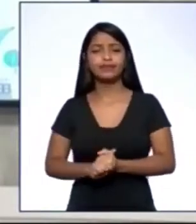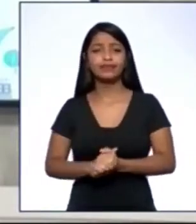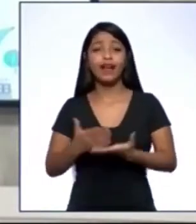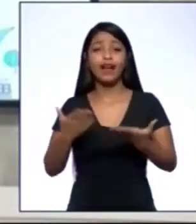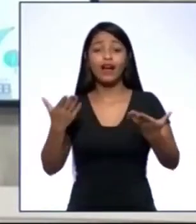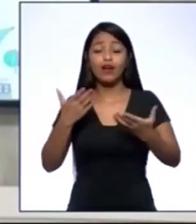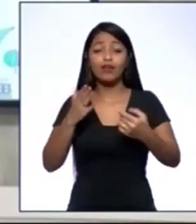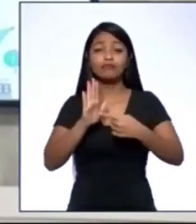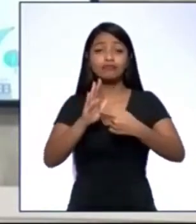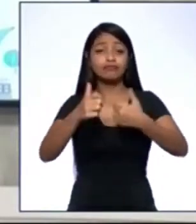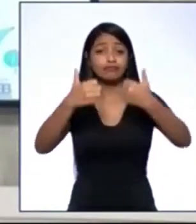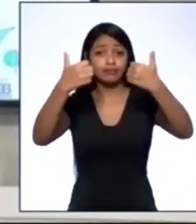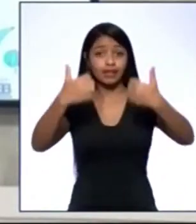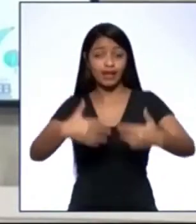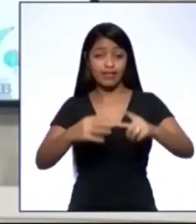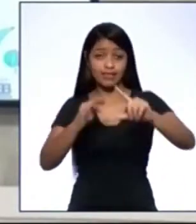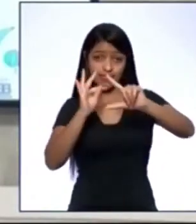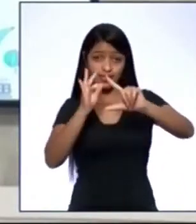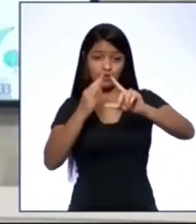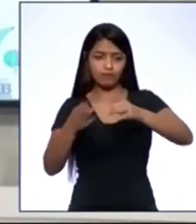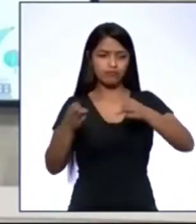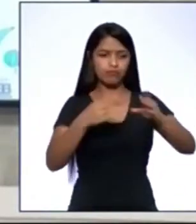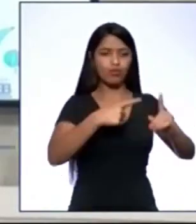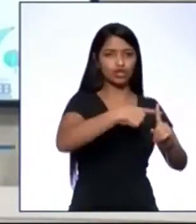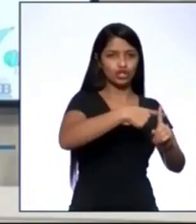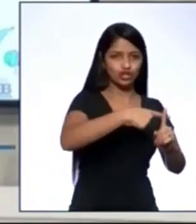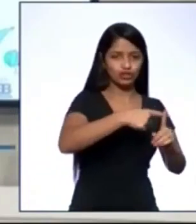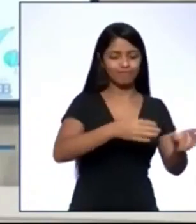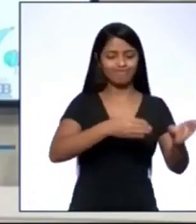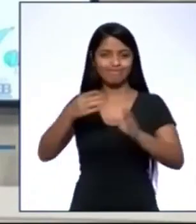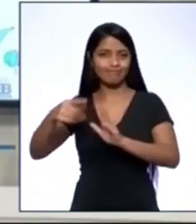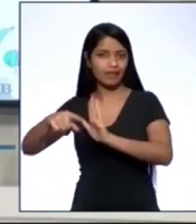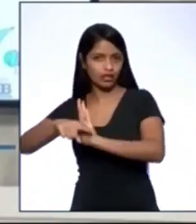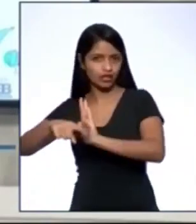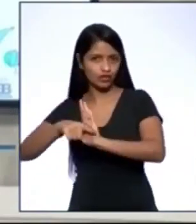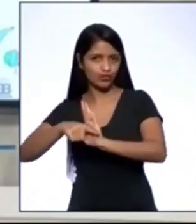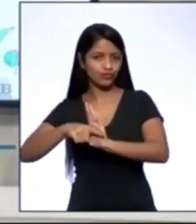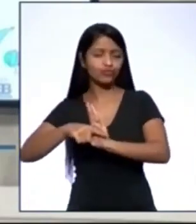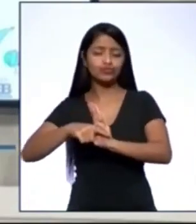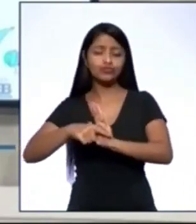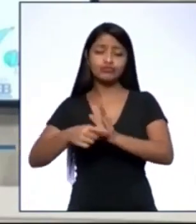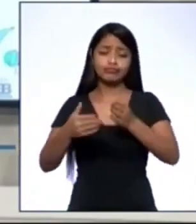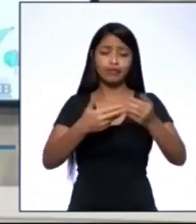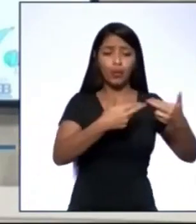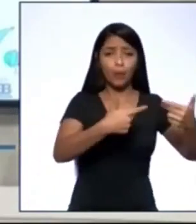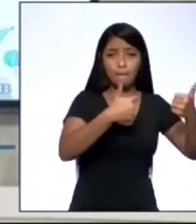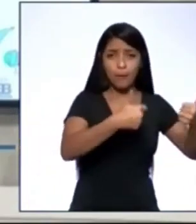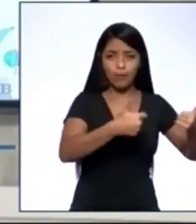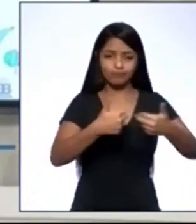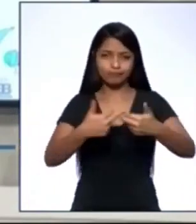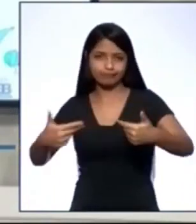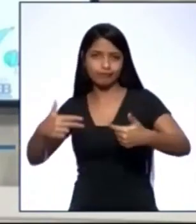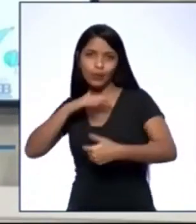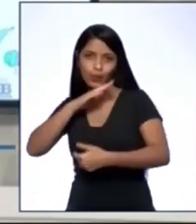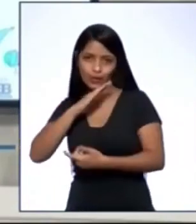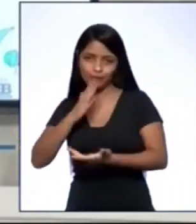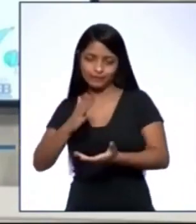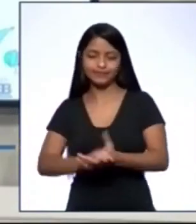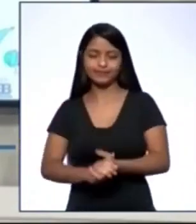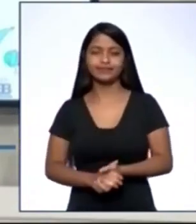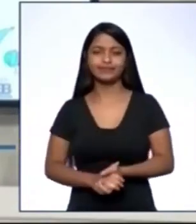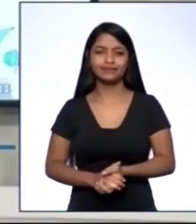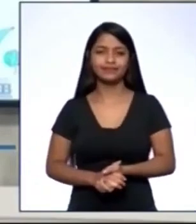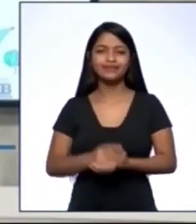e negativos sobre os transgênicos. Ele diz naquela questão, aspectos favoráveis e desfavoráveis. A questão não vai cobrar